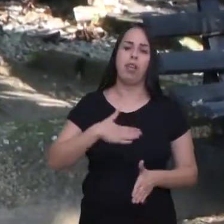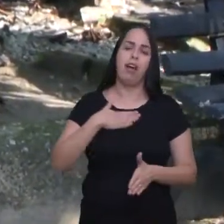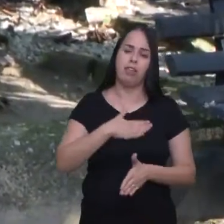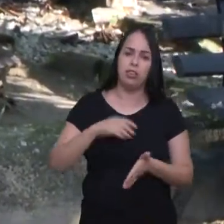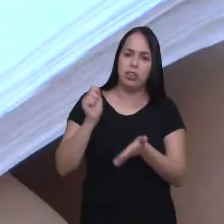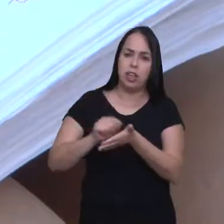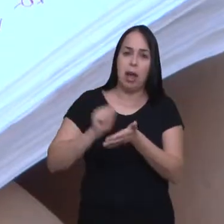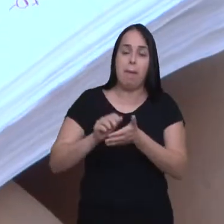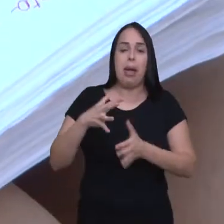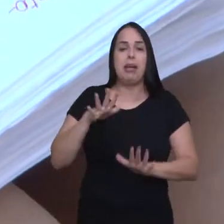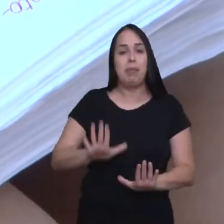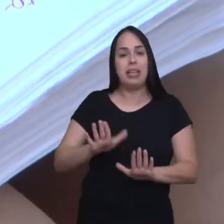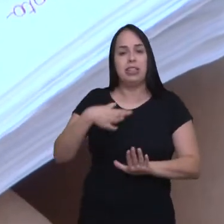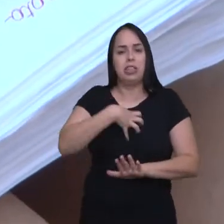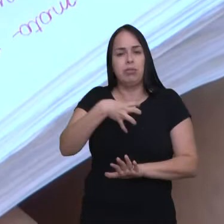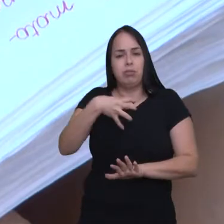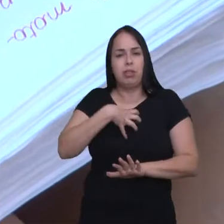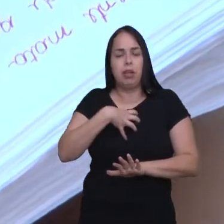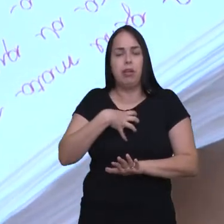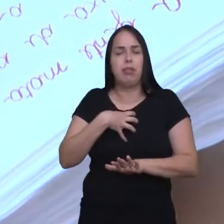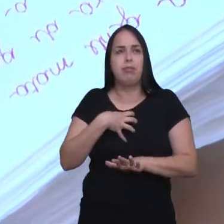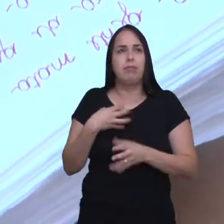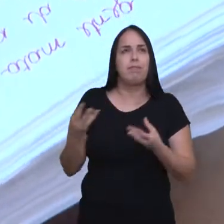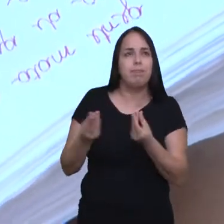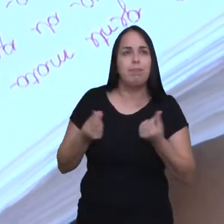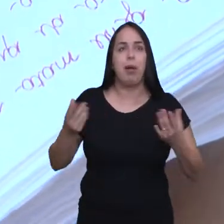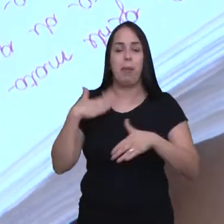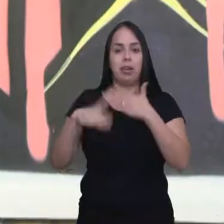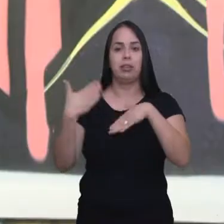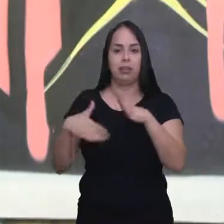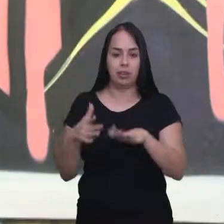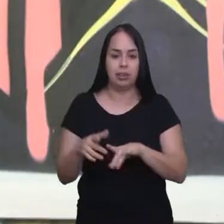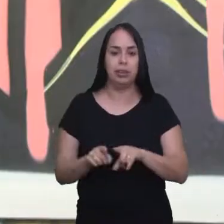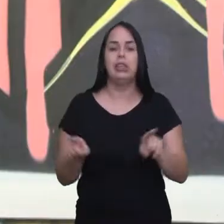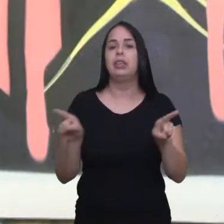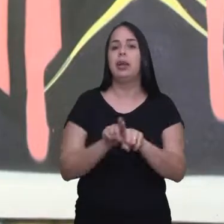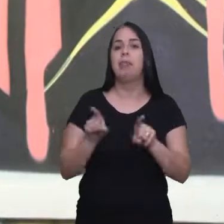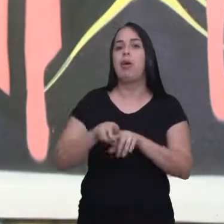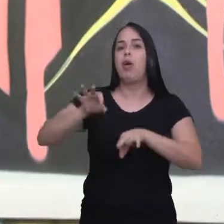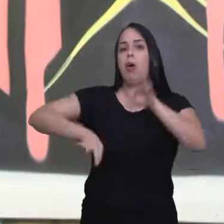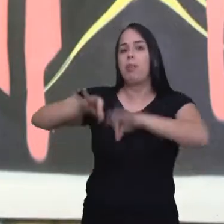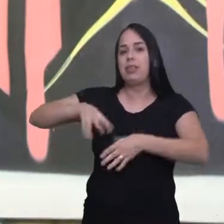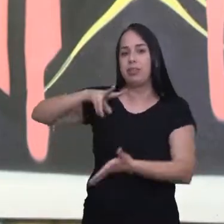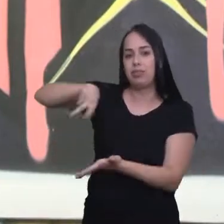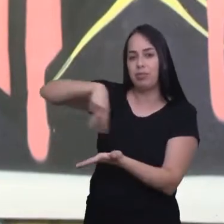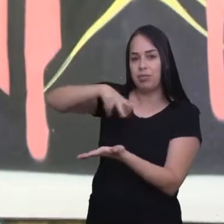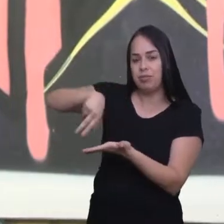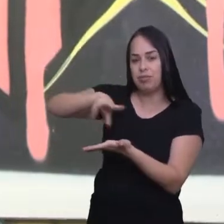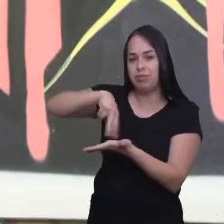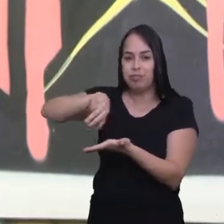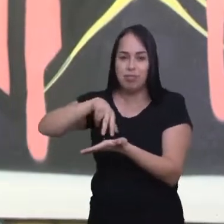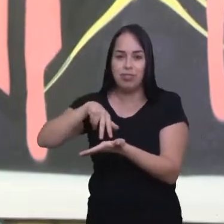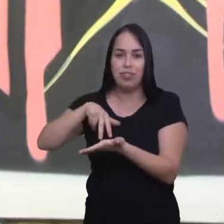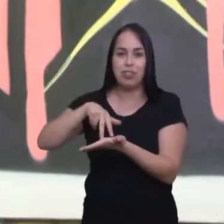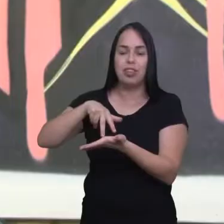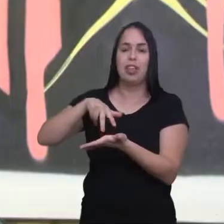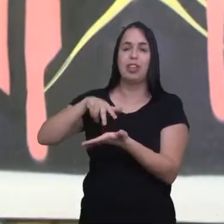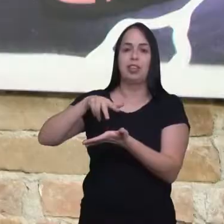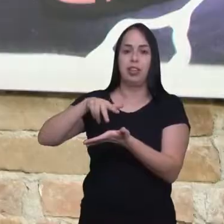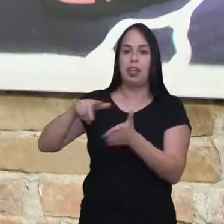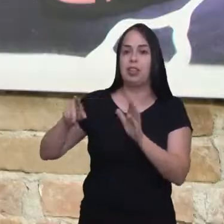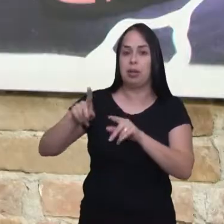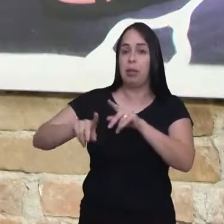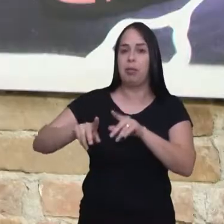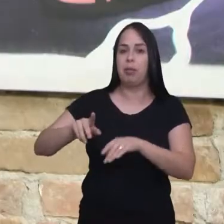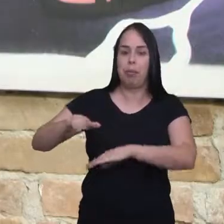eu sentia que eu precisava me desenvolver melhor nessa parte. Eu também fiz oficina de dança, eu fiz oficina de danças urbanas.